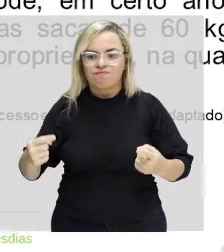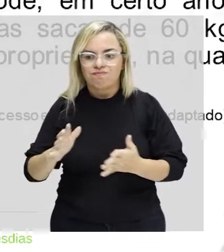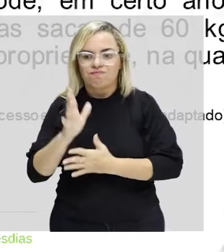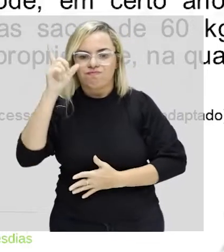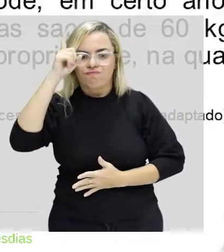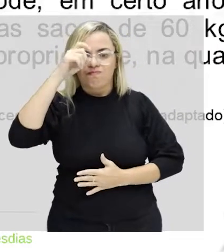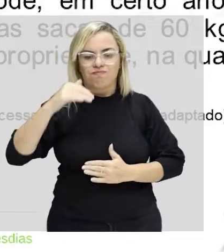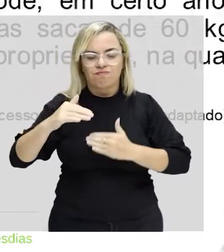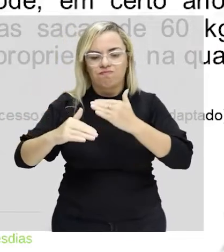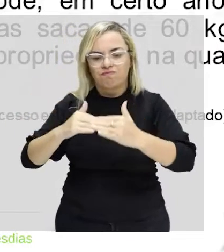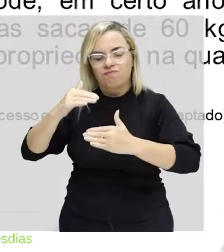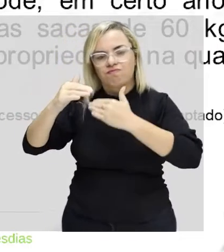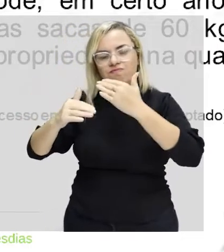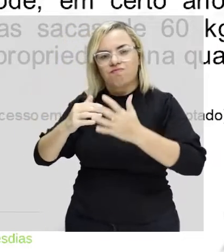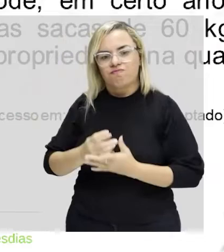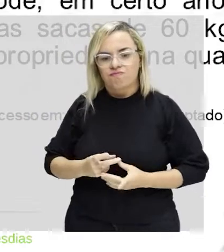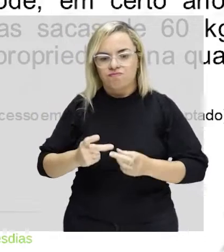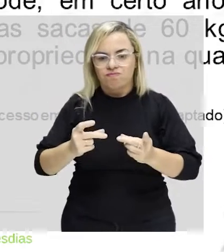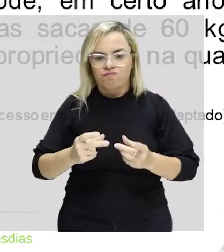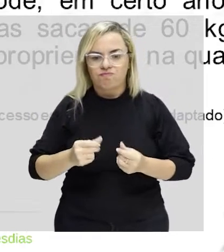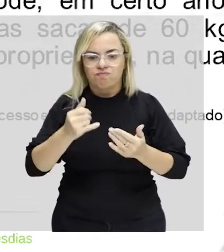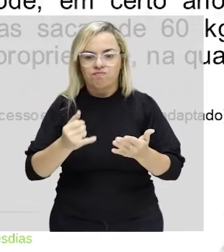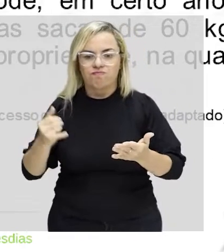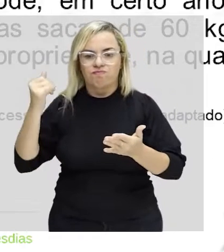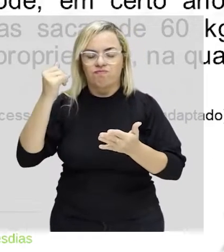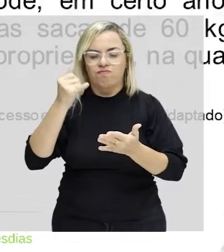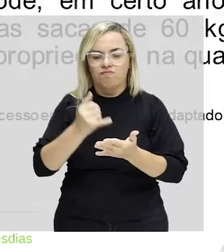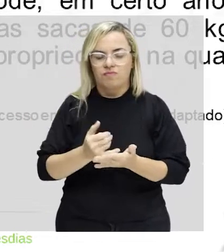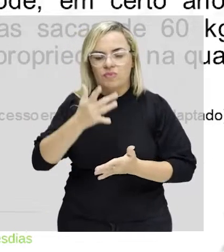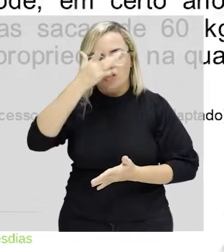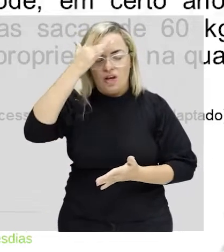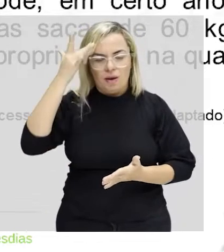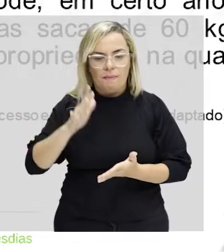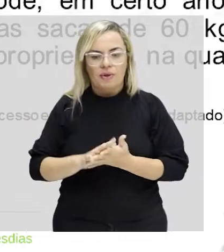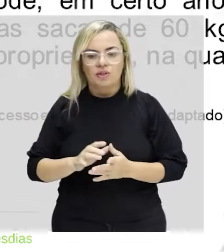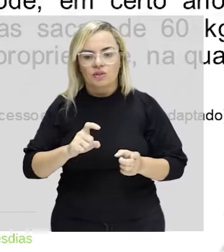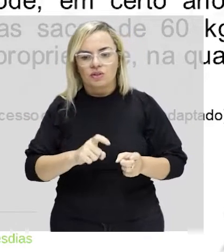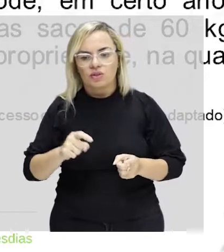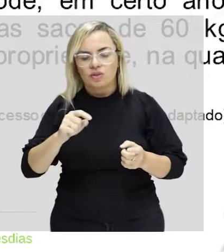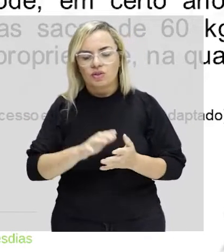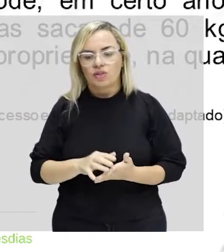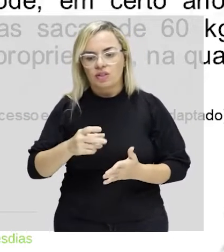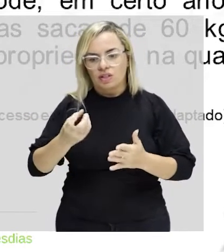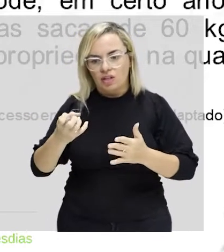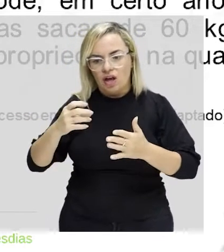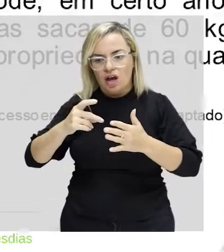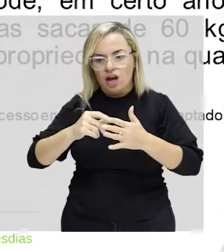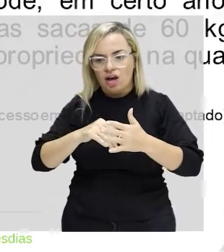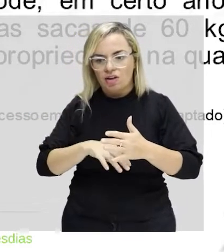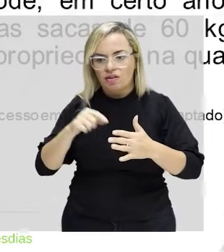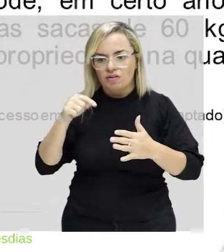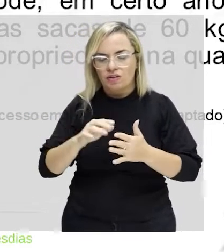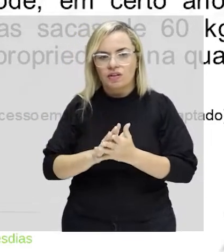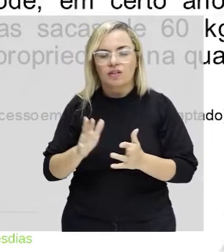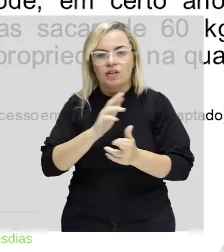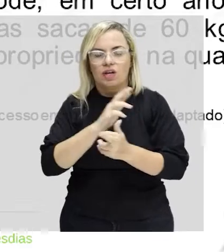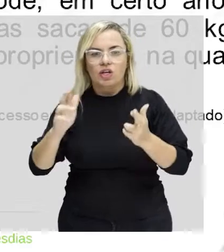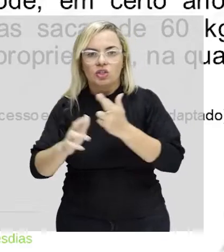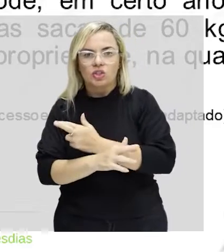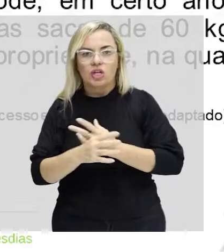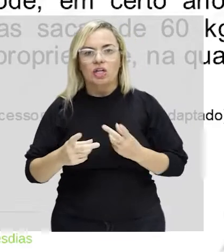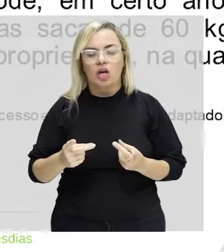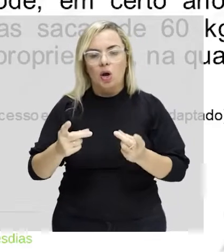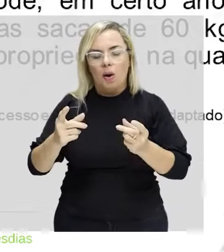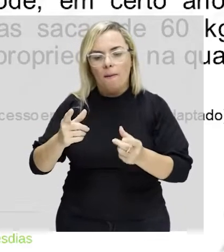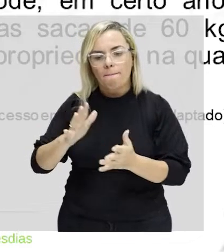avanço: o alto custo do imposto ao produtor associado ao baixo preço de venda do produto. Em